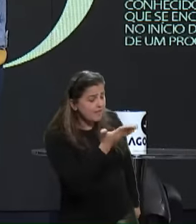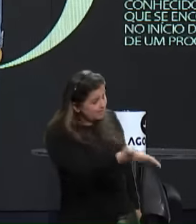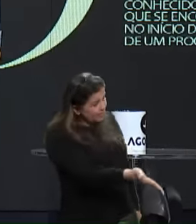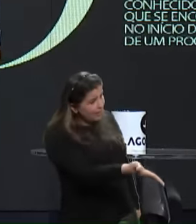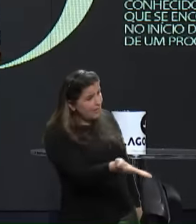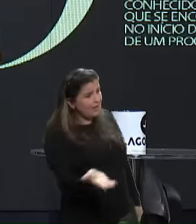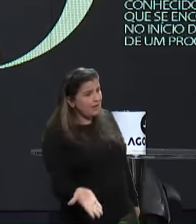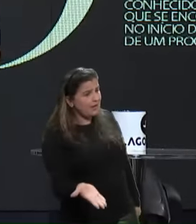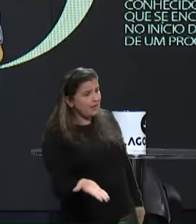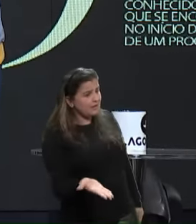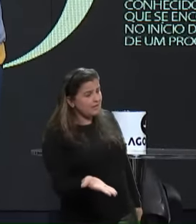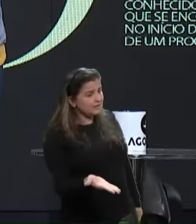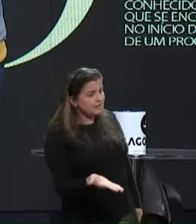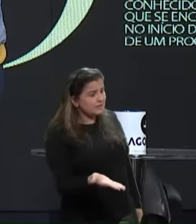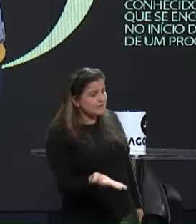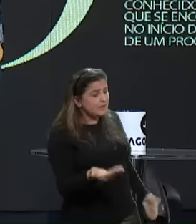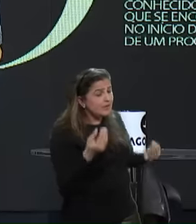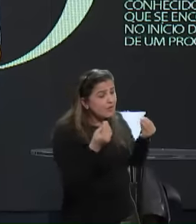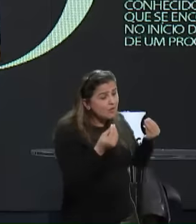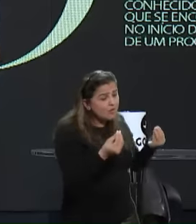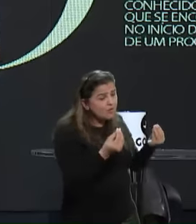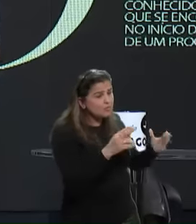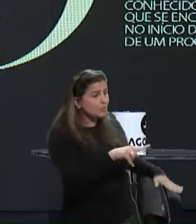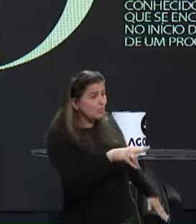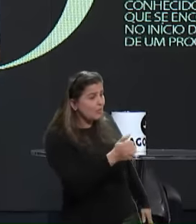ninguém nunca ia usar?